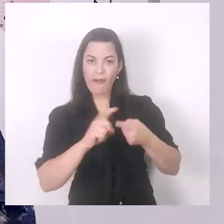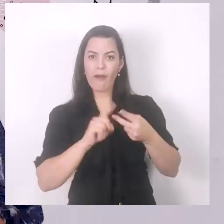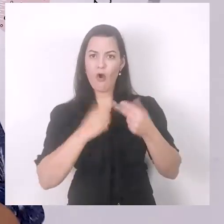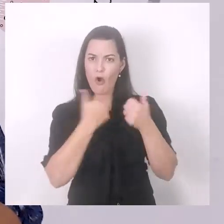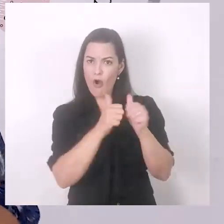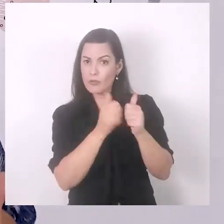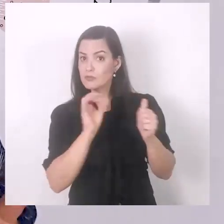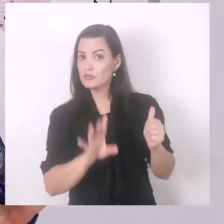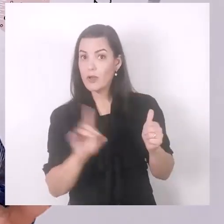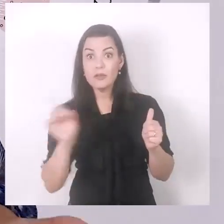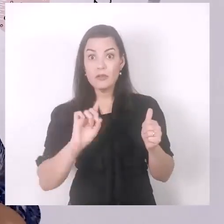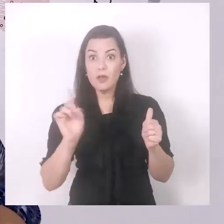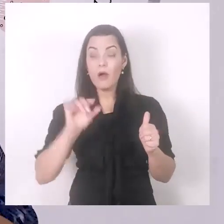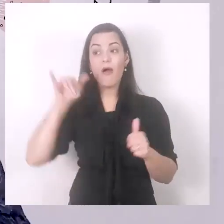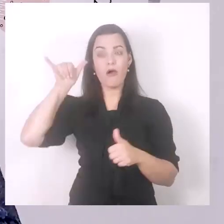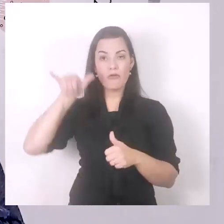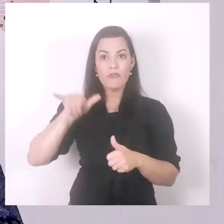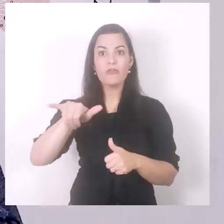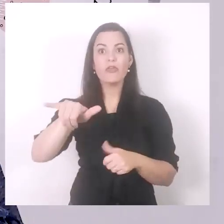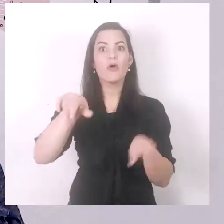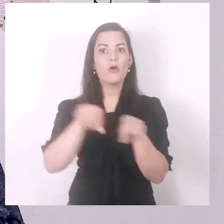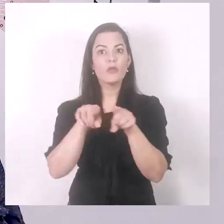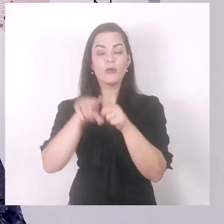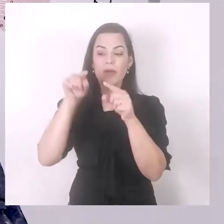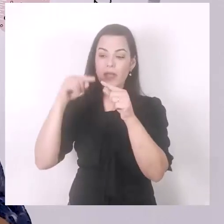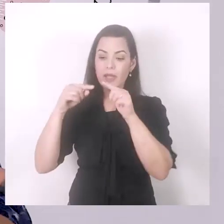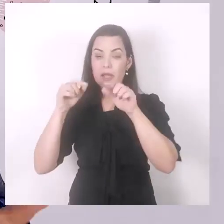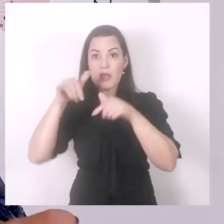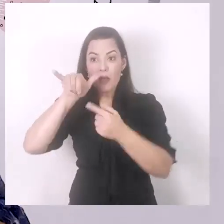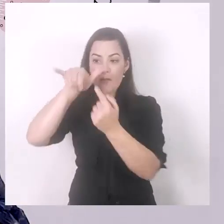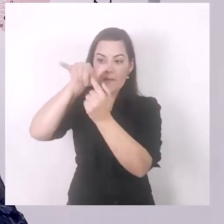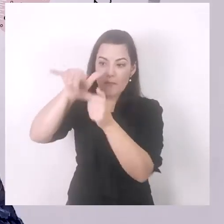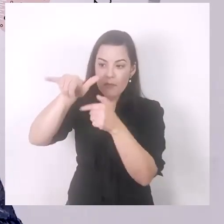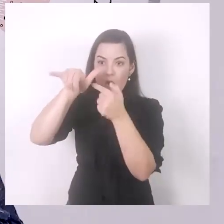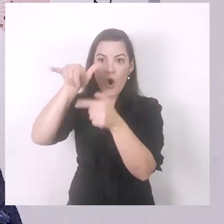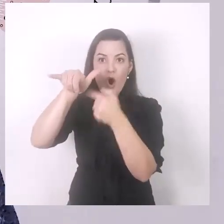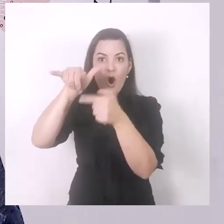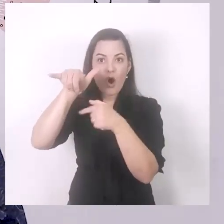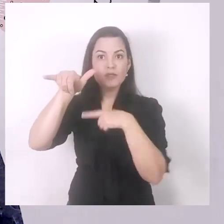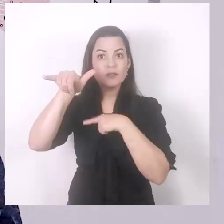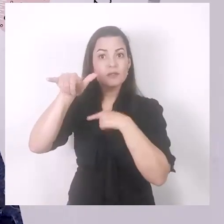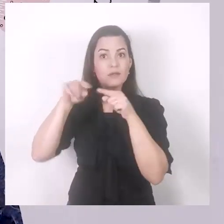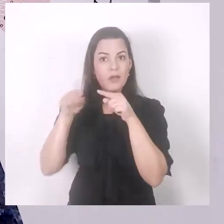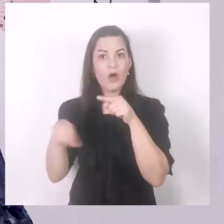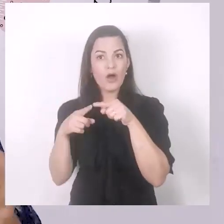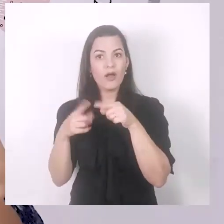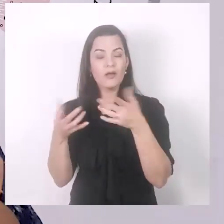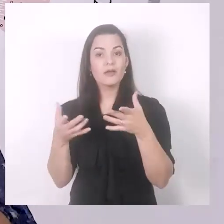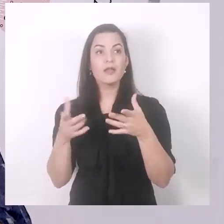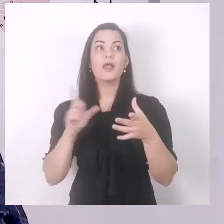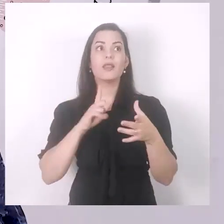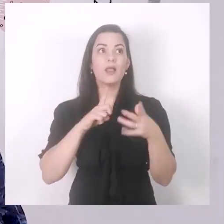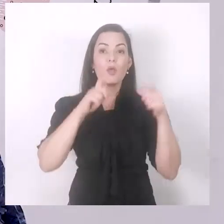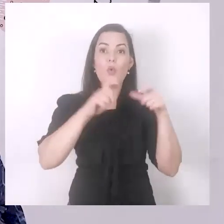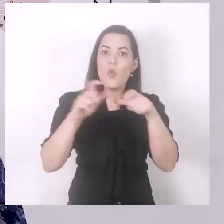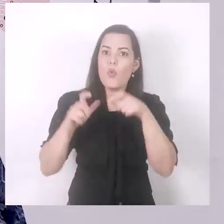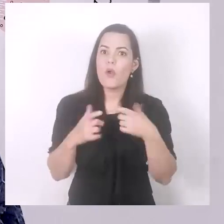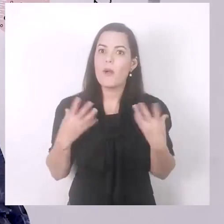que consegue parar um avião imenso. Então, são muitos locais onde ela é